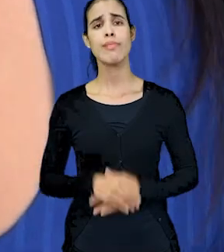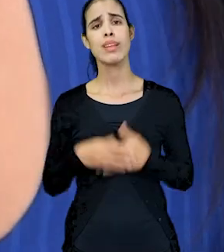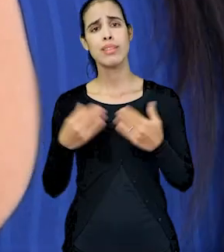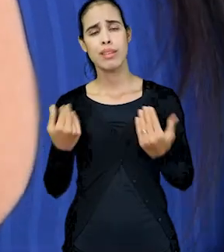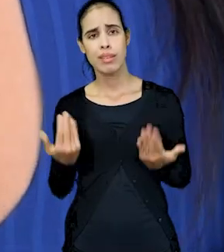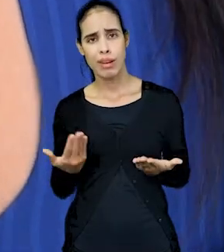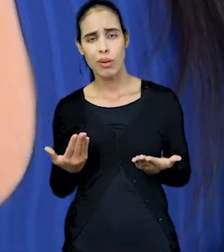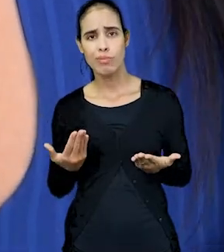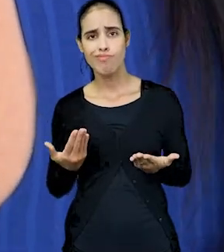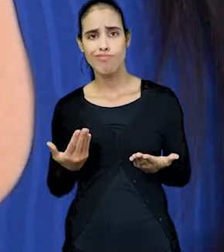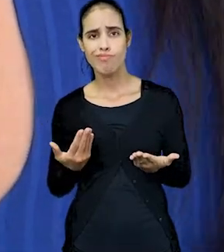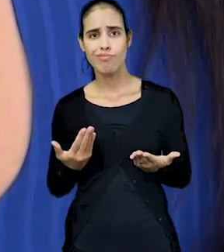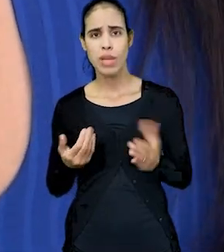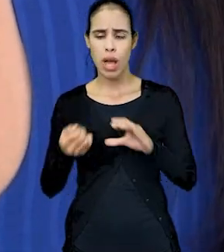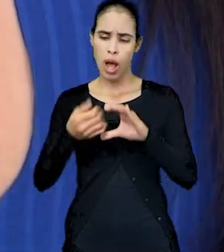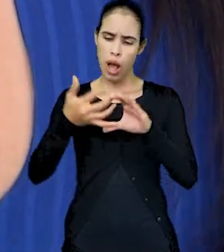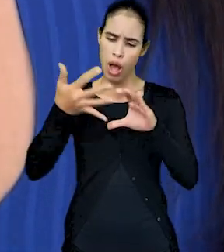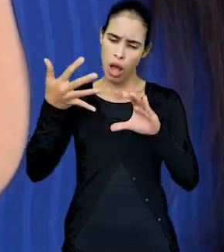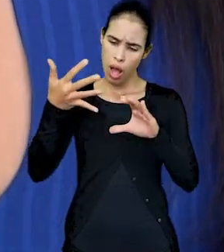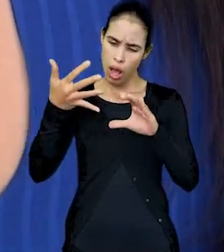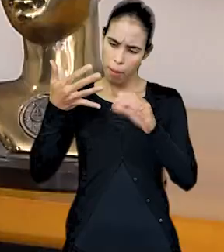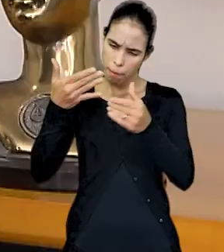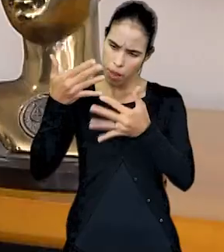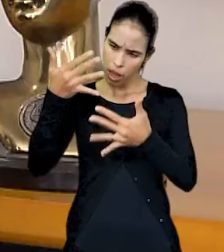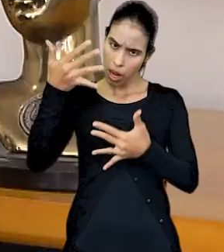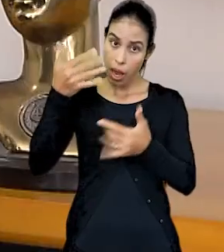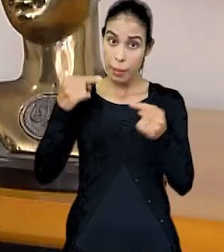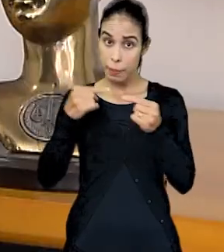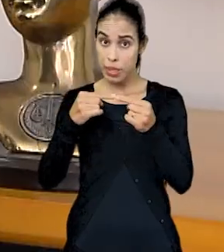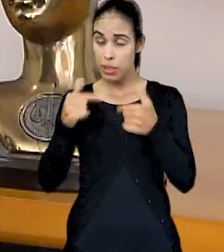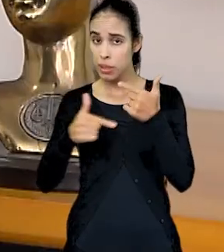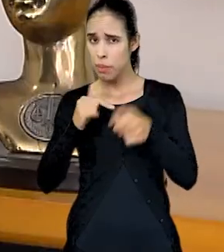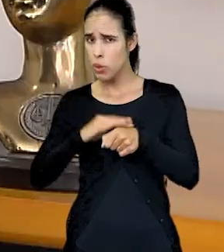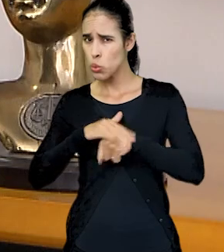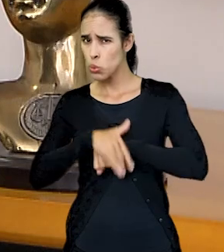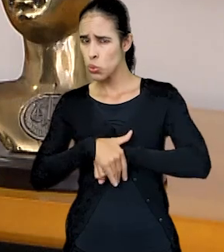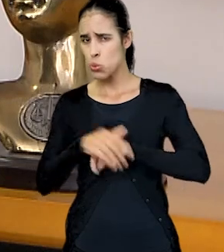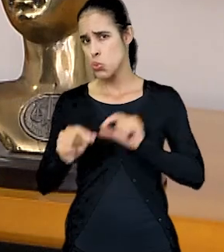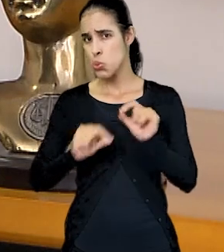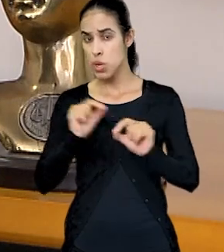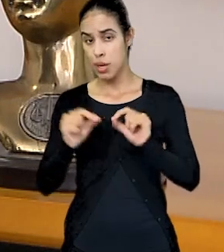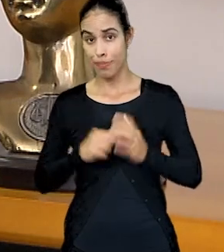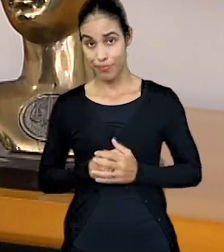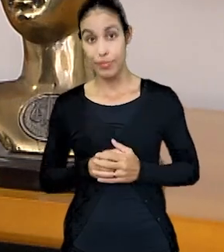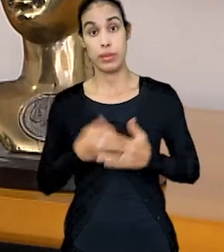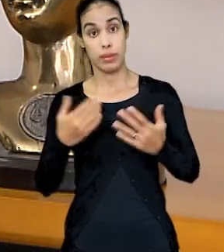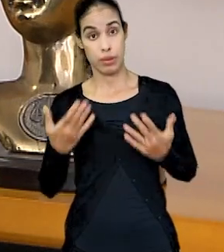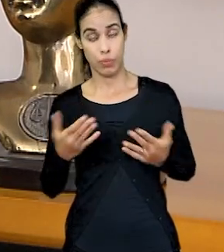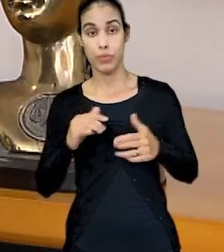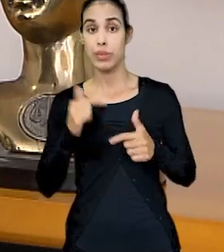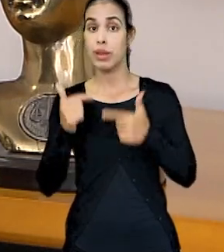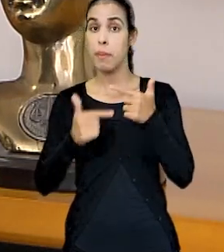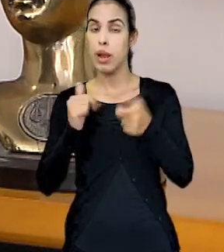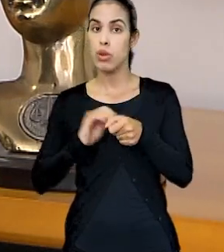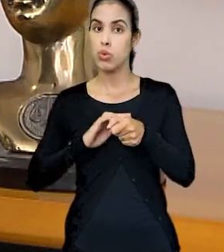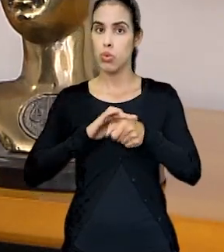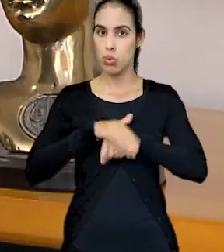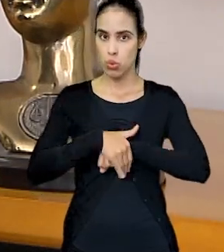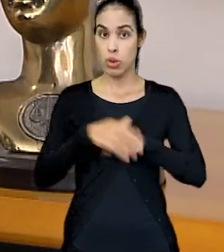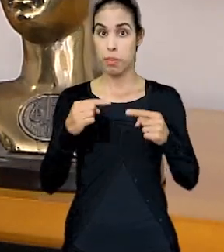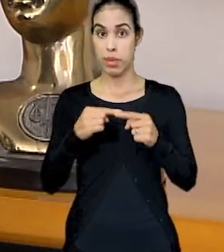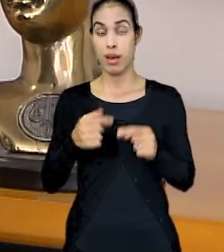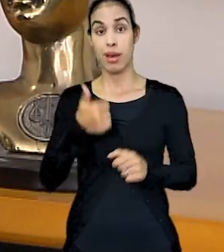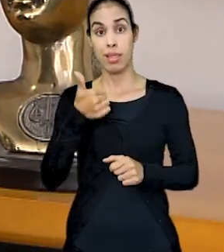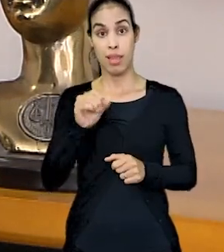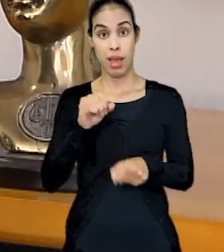Juiz Aldrey, o que caracteriza o trabalho noturno? A princípio, o trabalho noturno é todo aquele trabalho que é desenvolvido entre